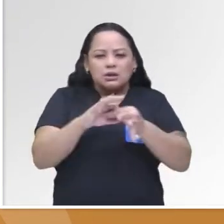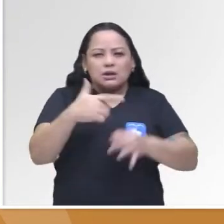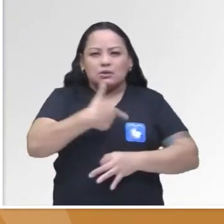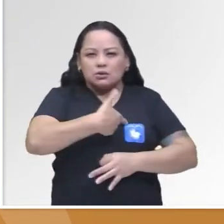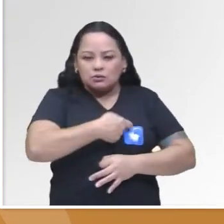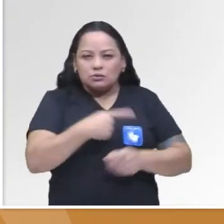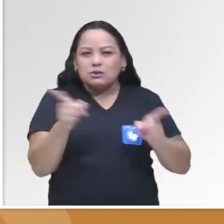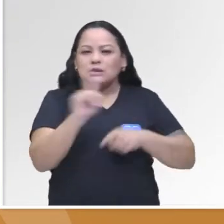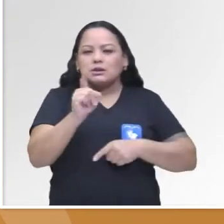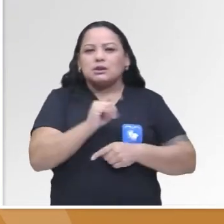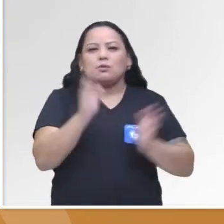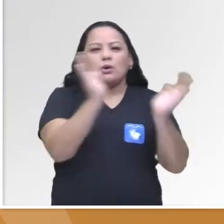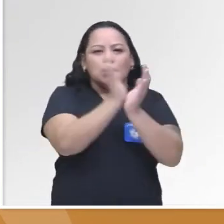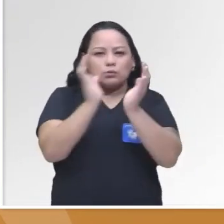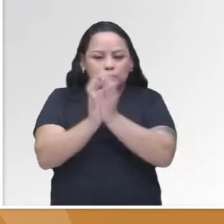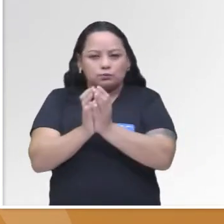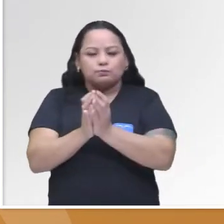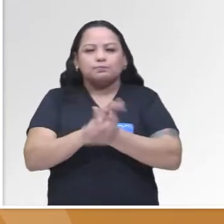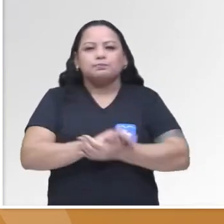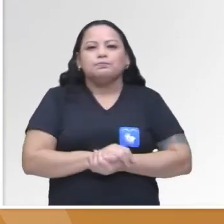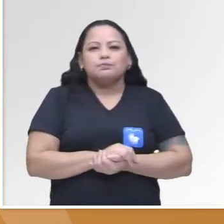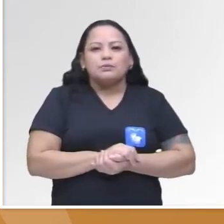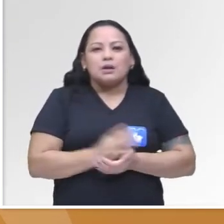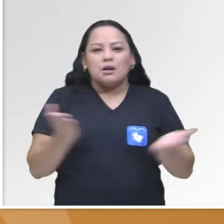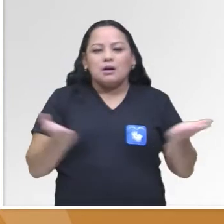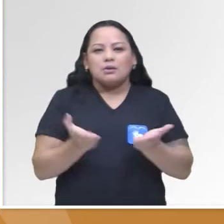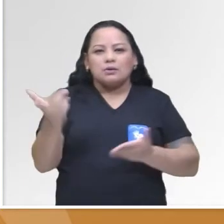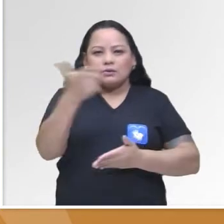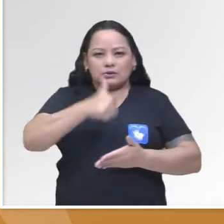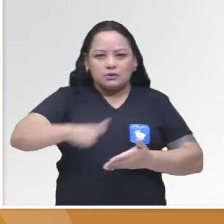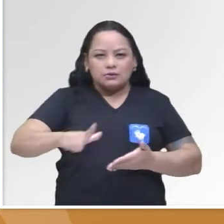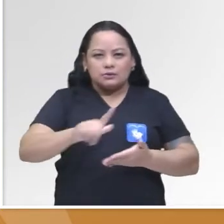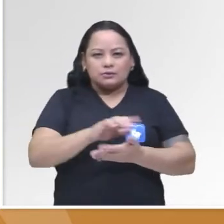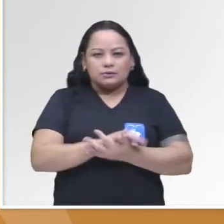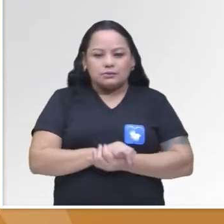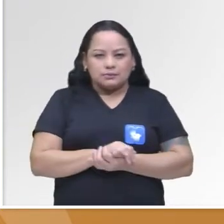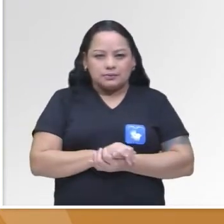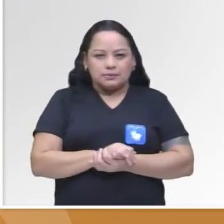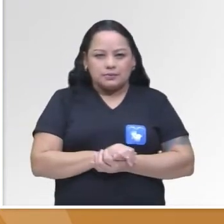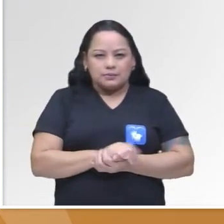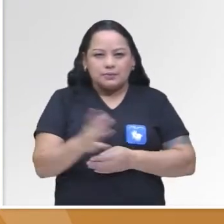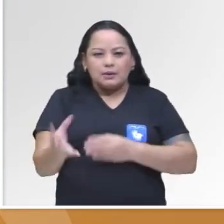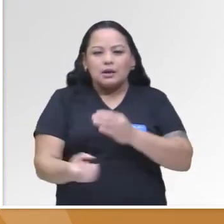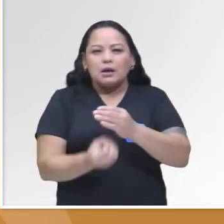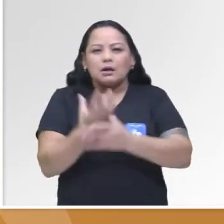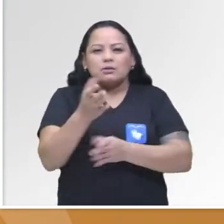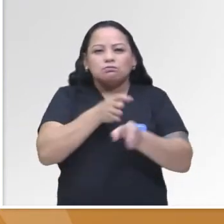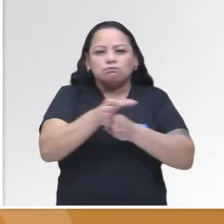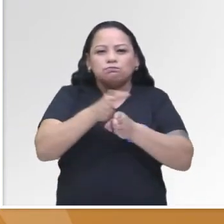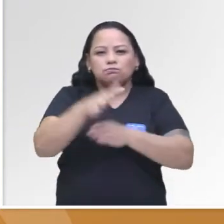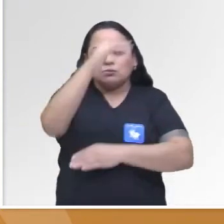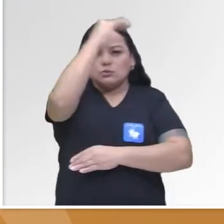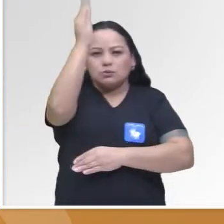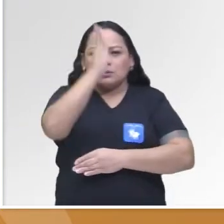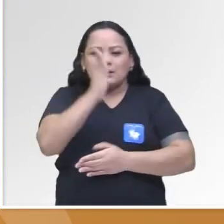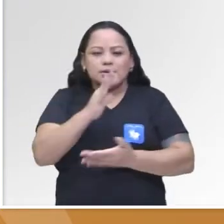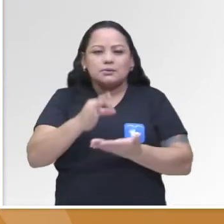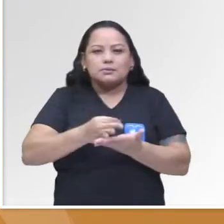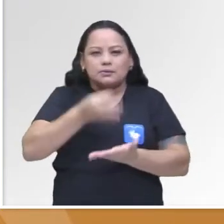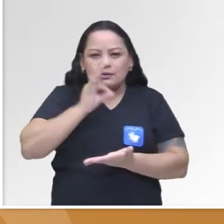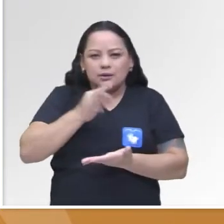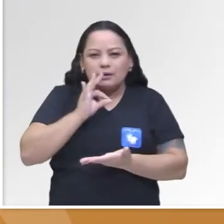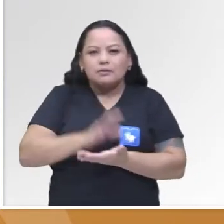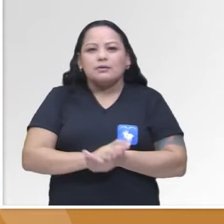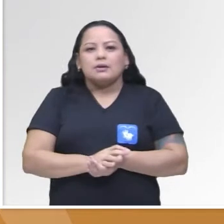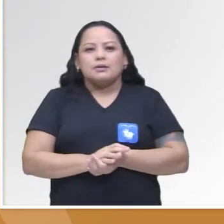classes oligárquicas, ok? Continuando. A criação do Conselho Nacional do Café e o Instituto